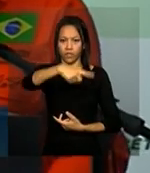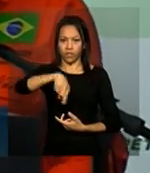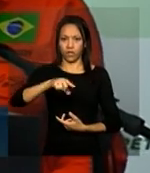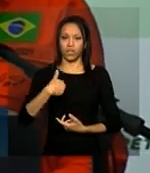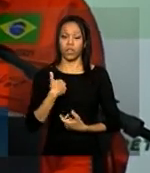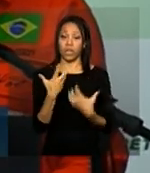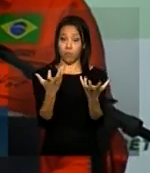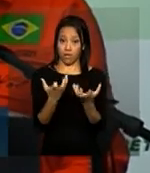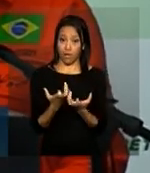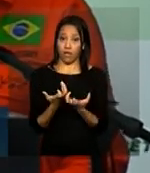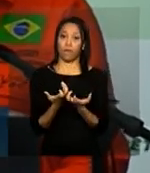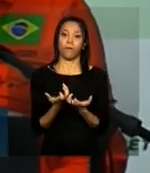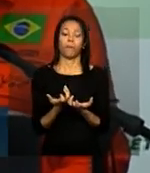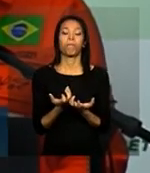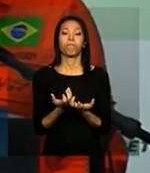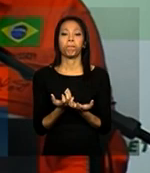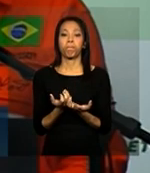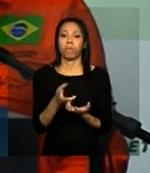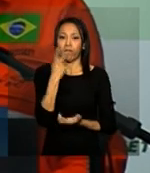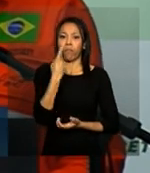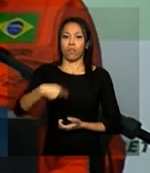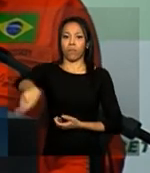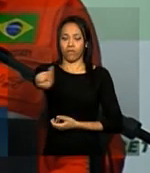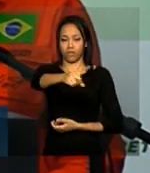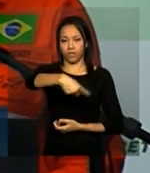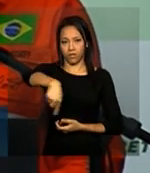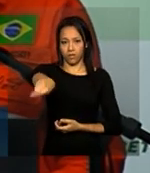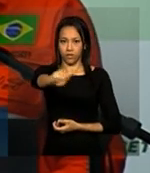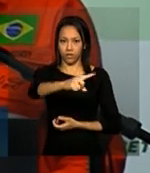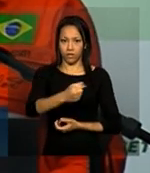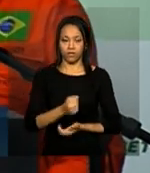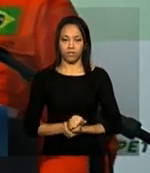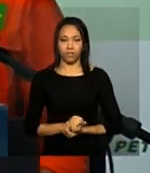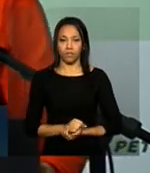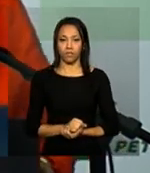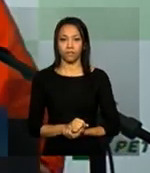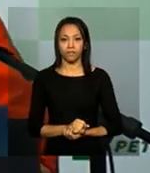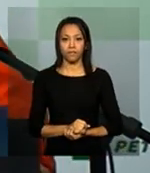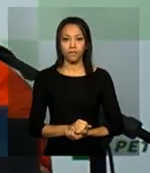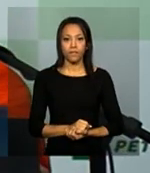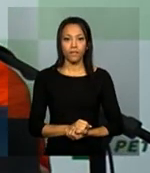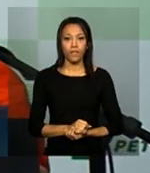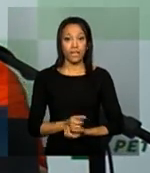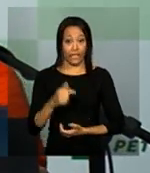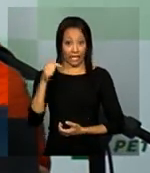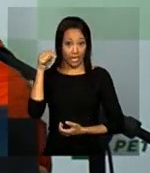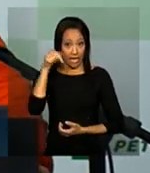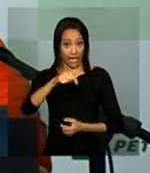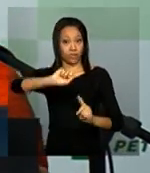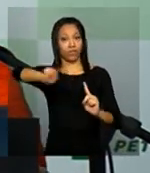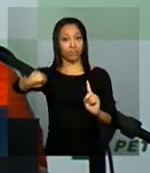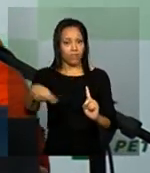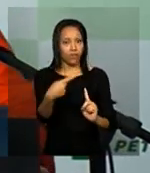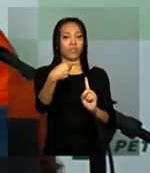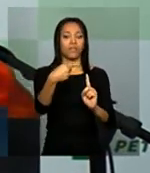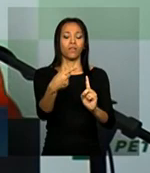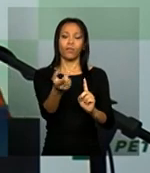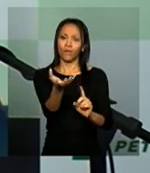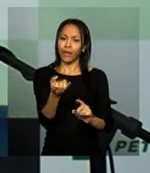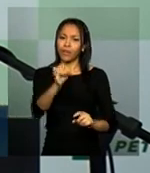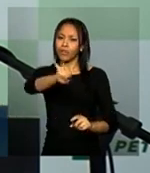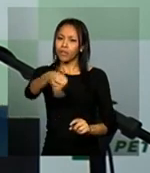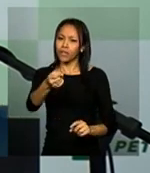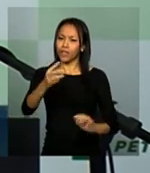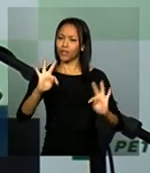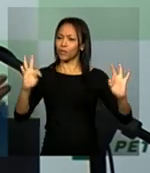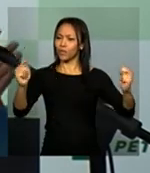quero falar para vocês que, além desse desafio, quero aproveitar que vocês estão